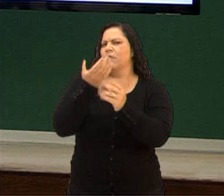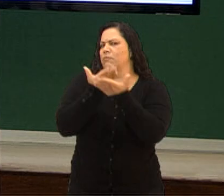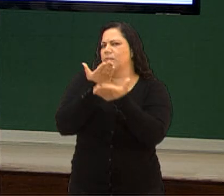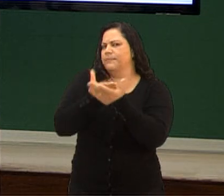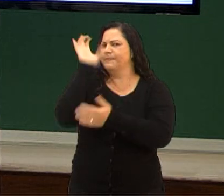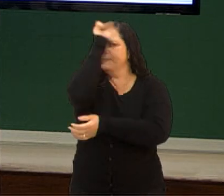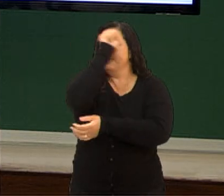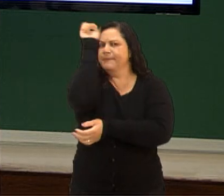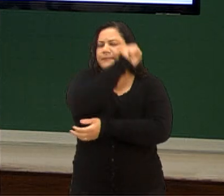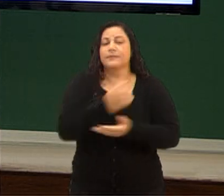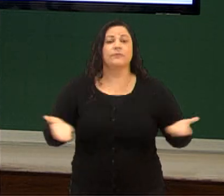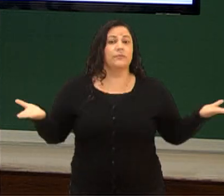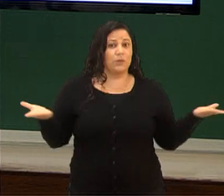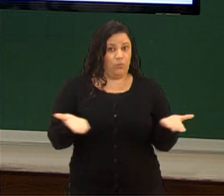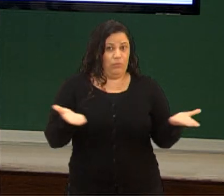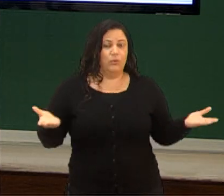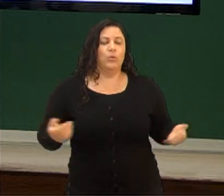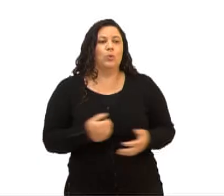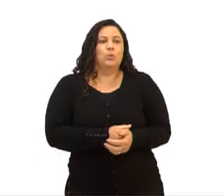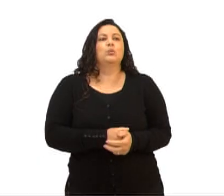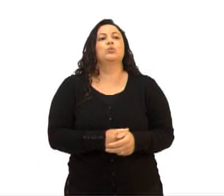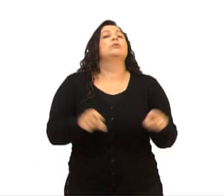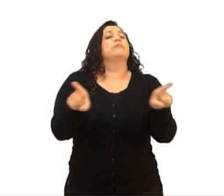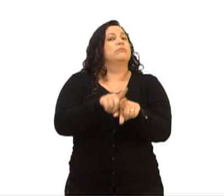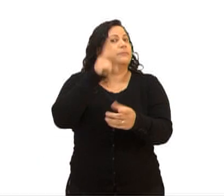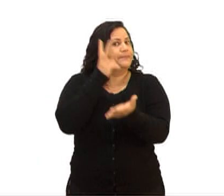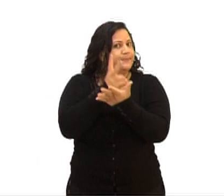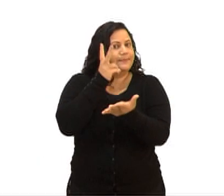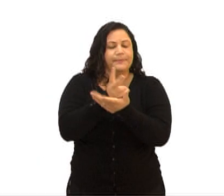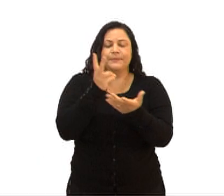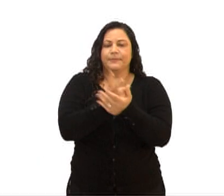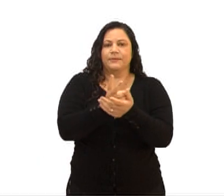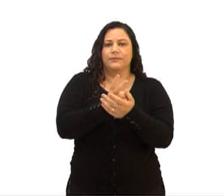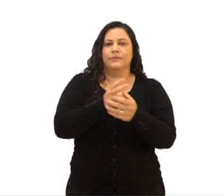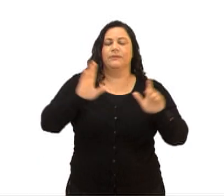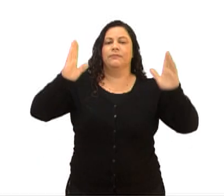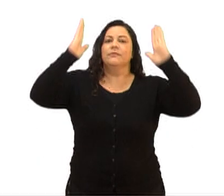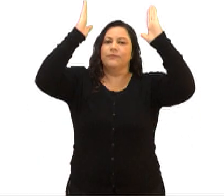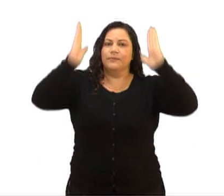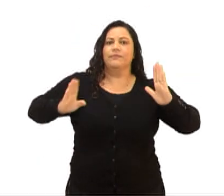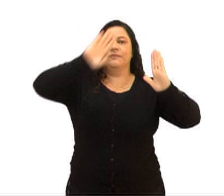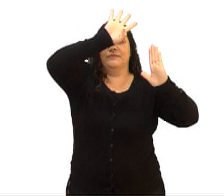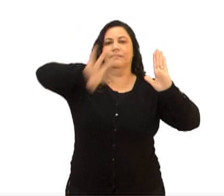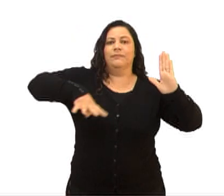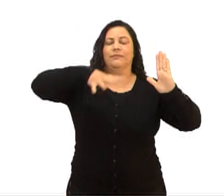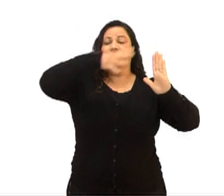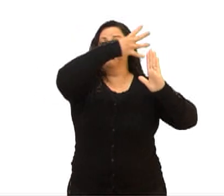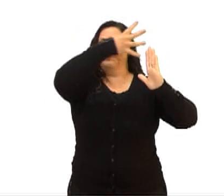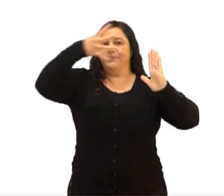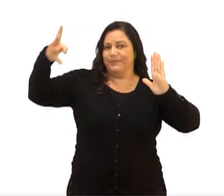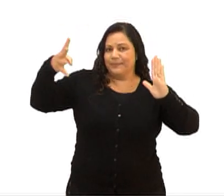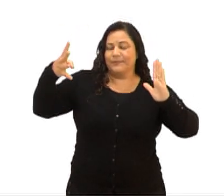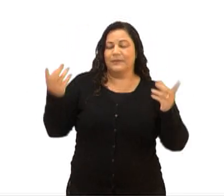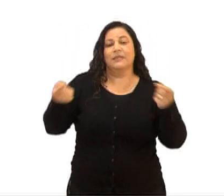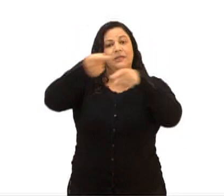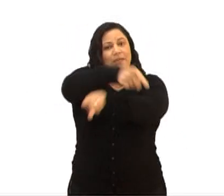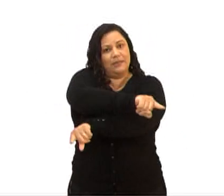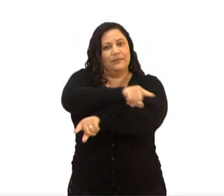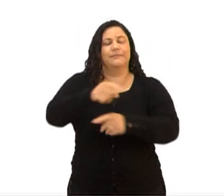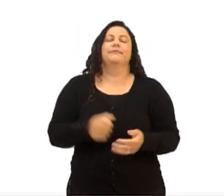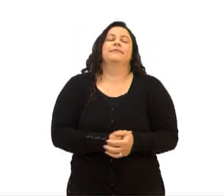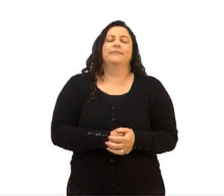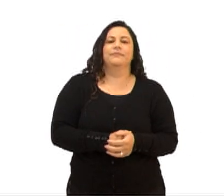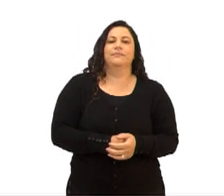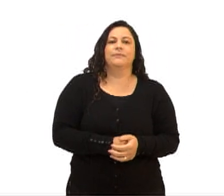de hoje? Ainda vamos trabalhar com a matriz inversa, mas vamos dar um upgrade no nosso método de